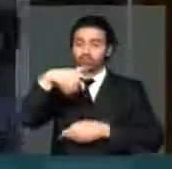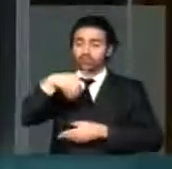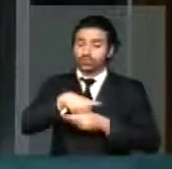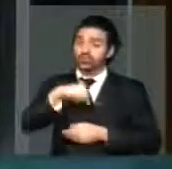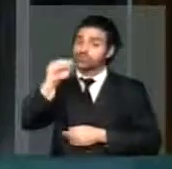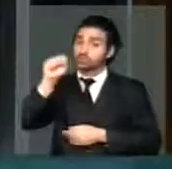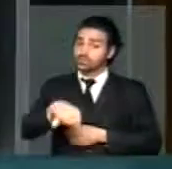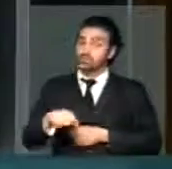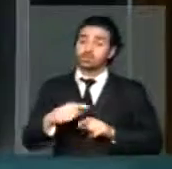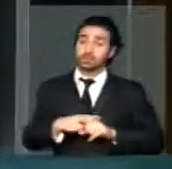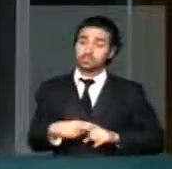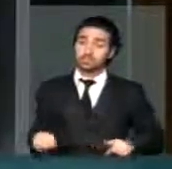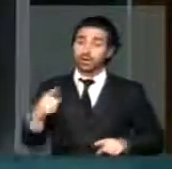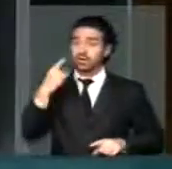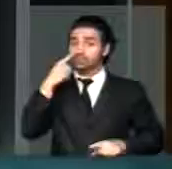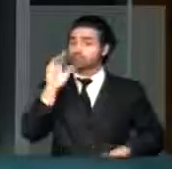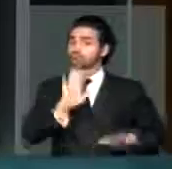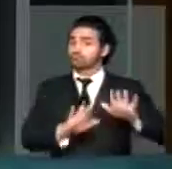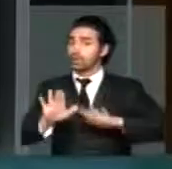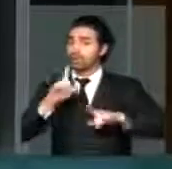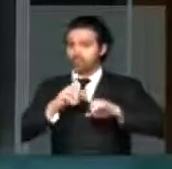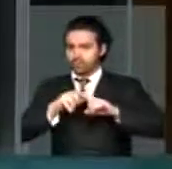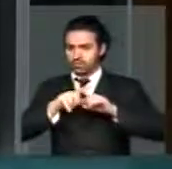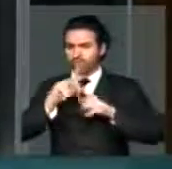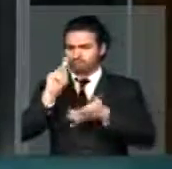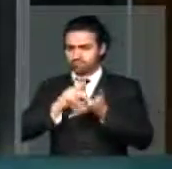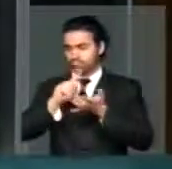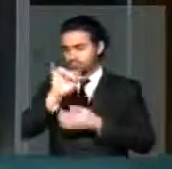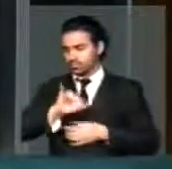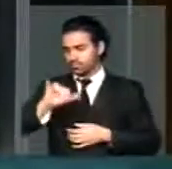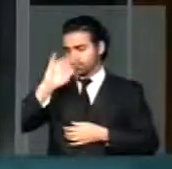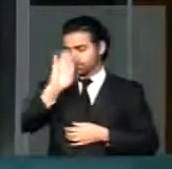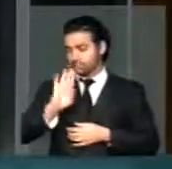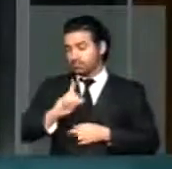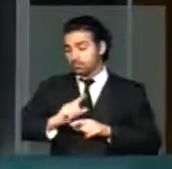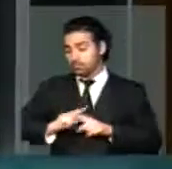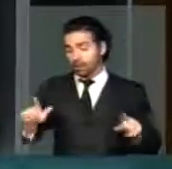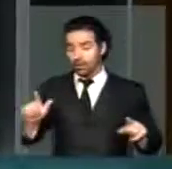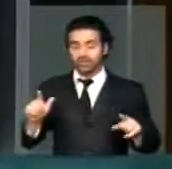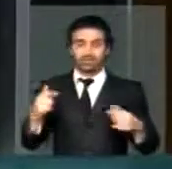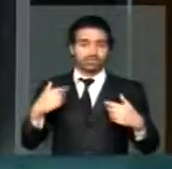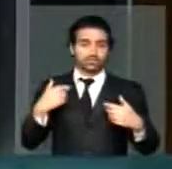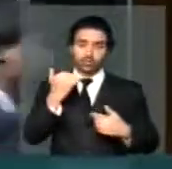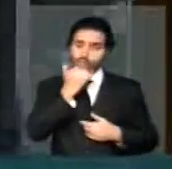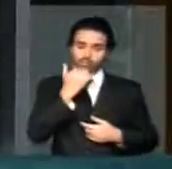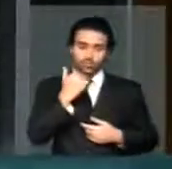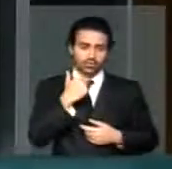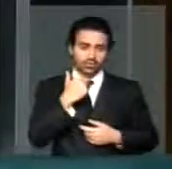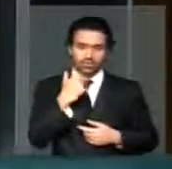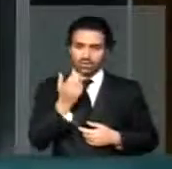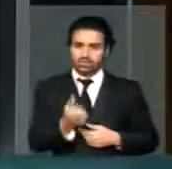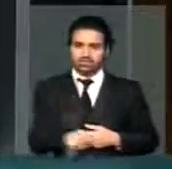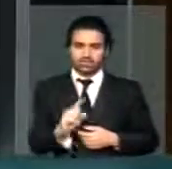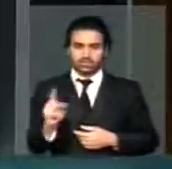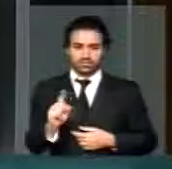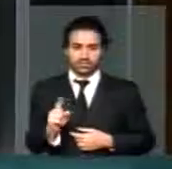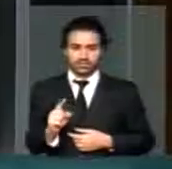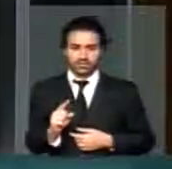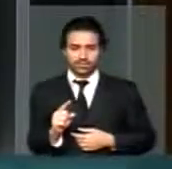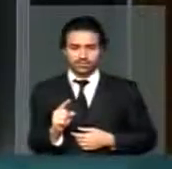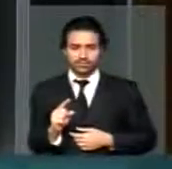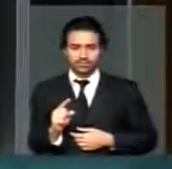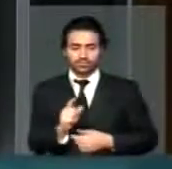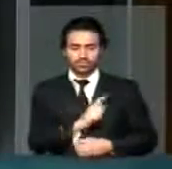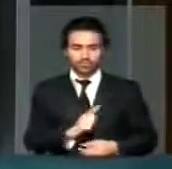essa ressalva Porque é importante pro país mas deixando claro que não admitiremos que em nenhuma esfera